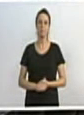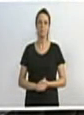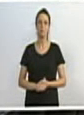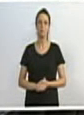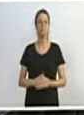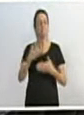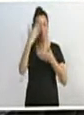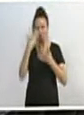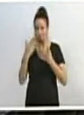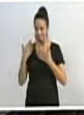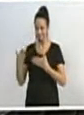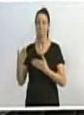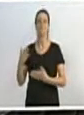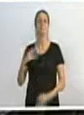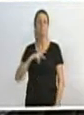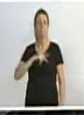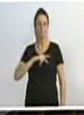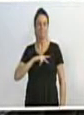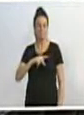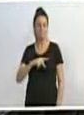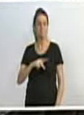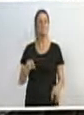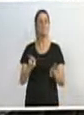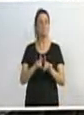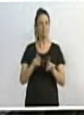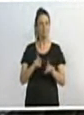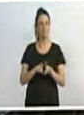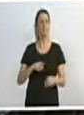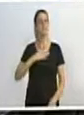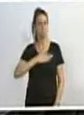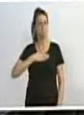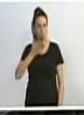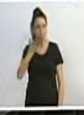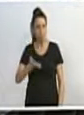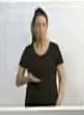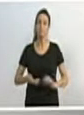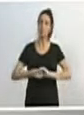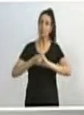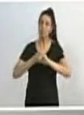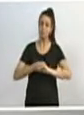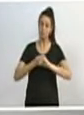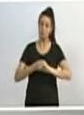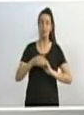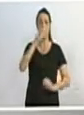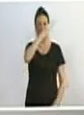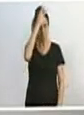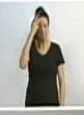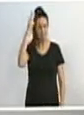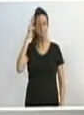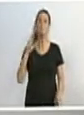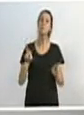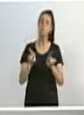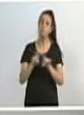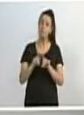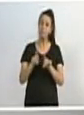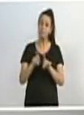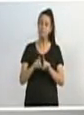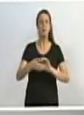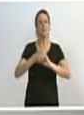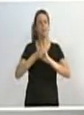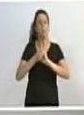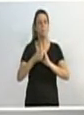Muito obrigado, vereador Mário. Eu aproveito para lhe saudar, lhe cumprimentar e junto consigo